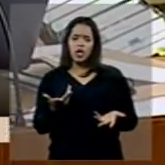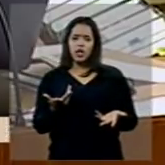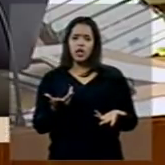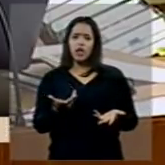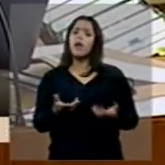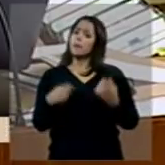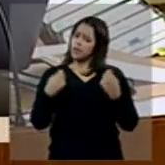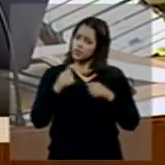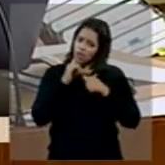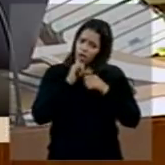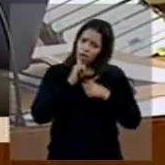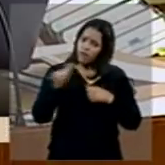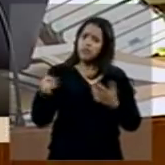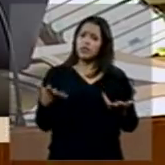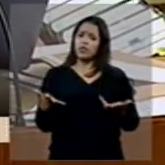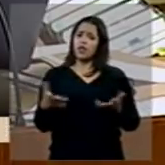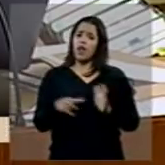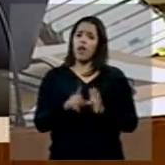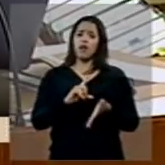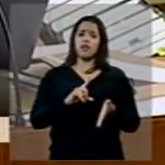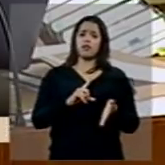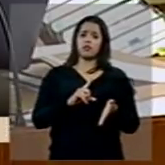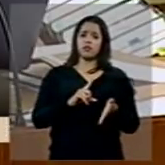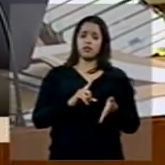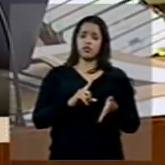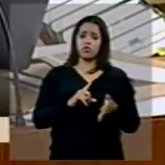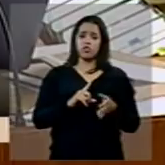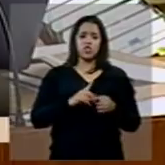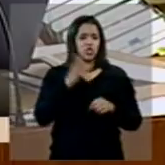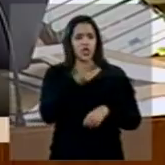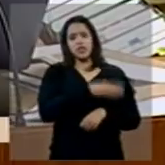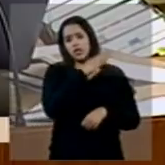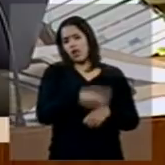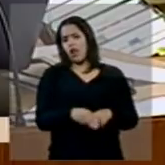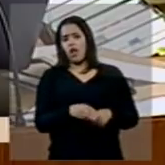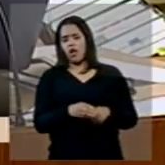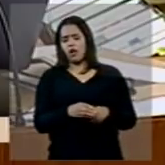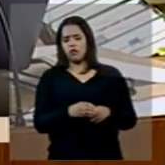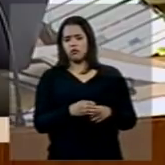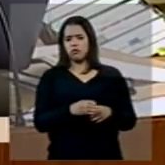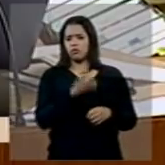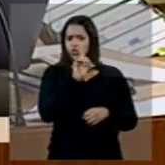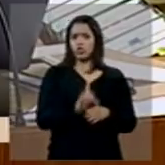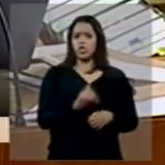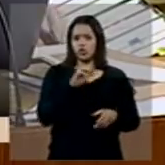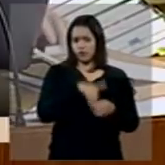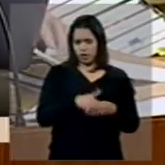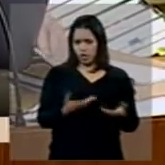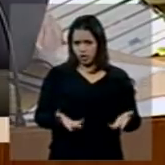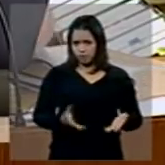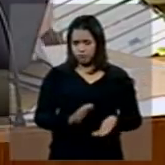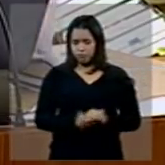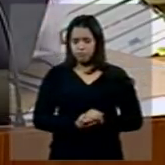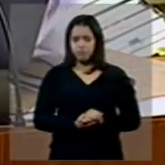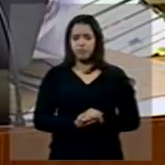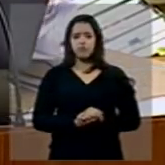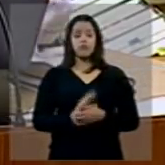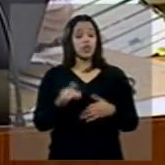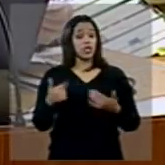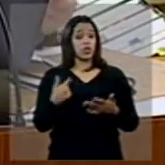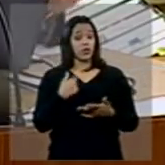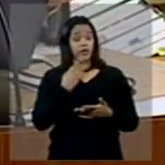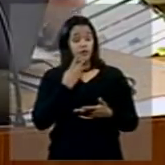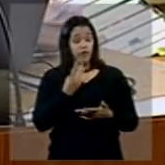notificá-lo previamente, antes da cassação desse seu direito fundamental. E aí, senhor presidente, eu digo